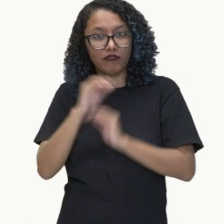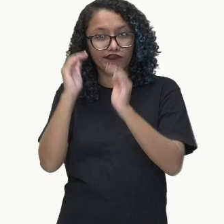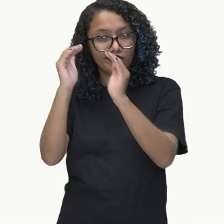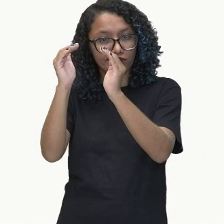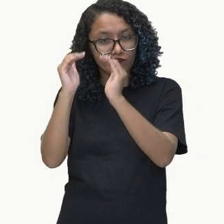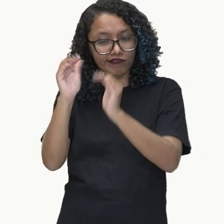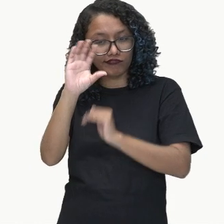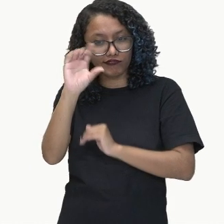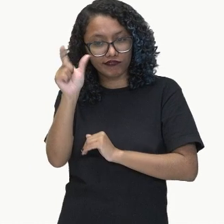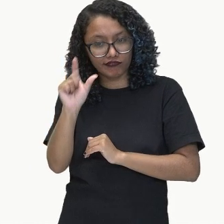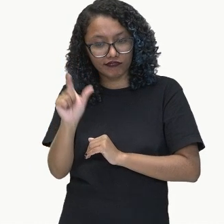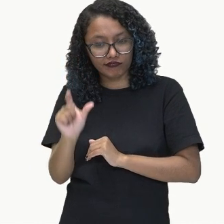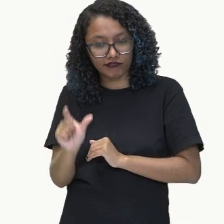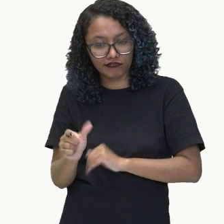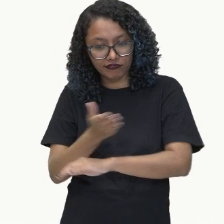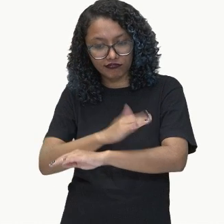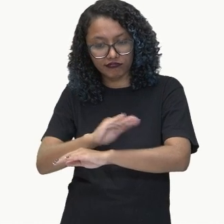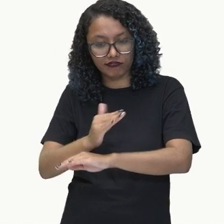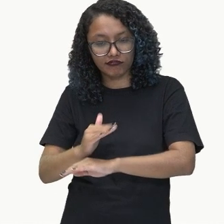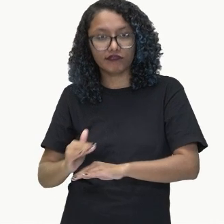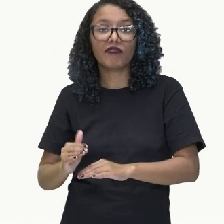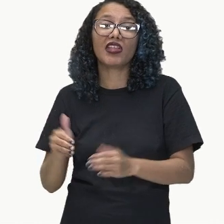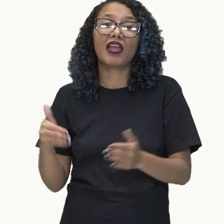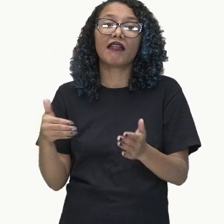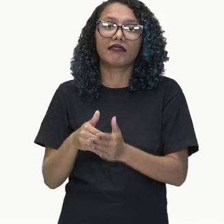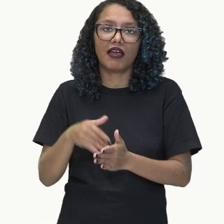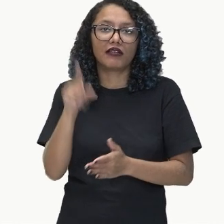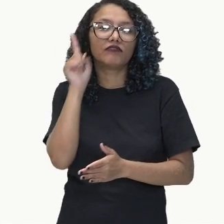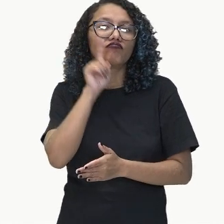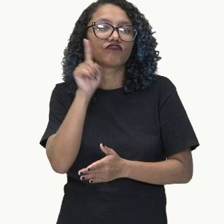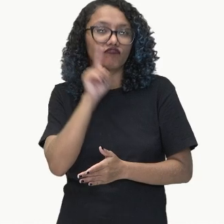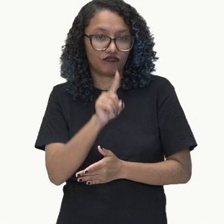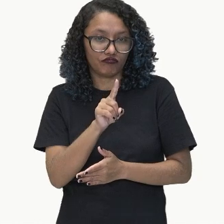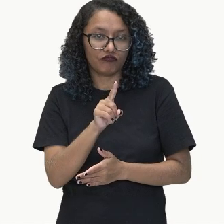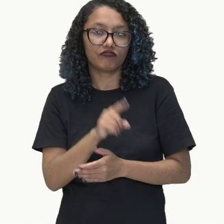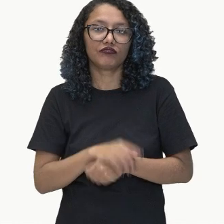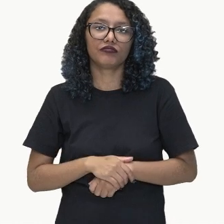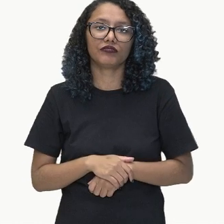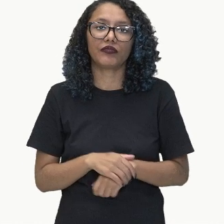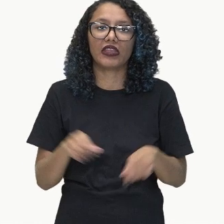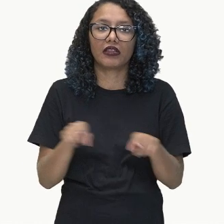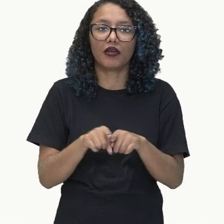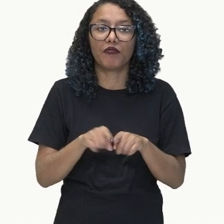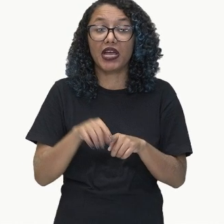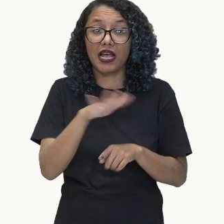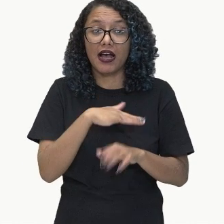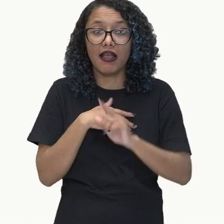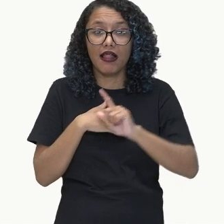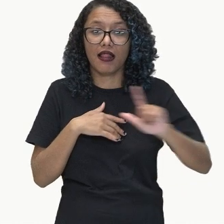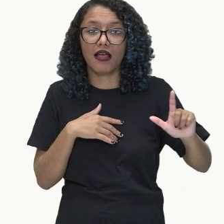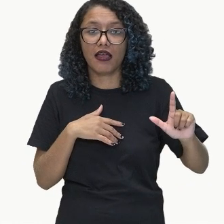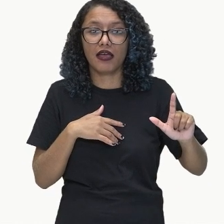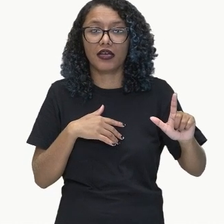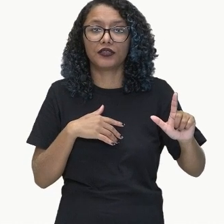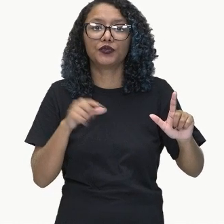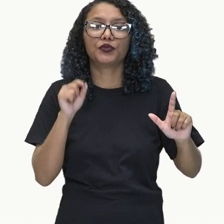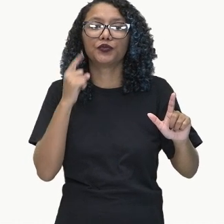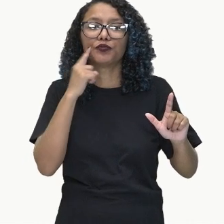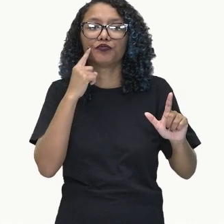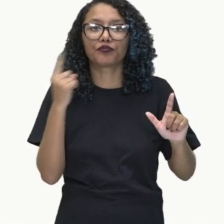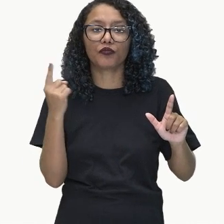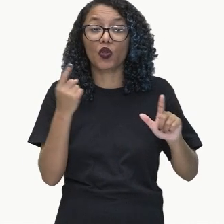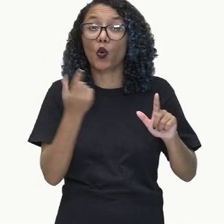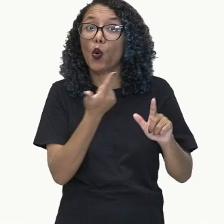prolongando também ao longo dos Estados Unidos. Aqui na região leste nós vamos ter os Montes